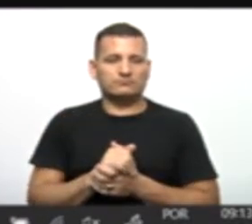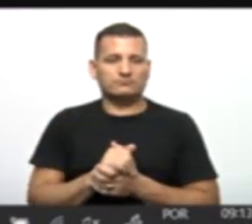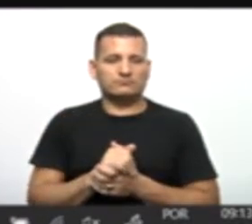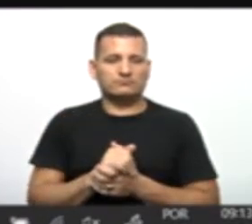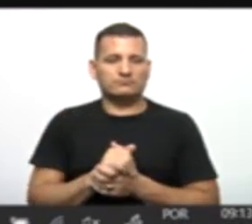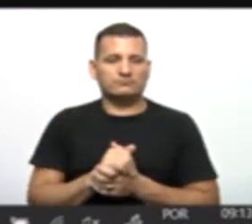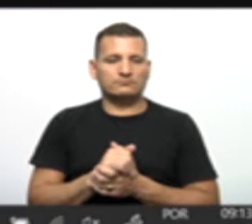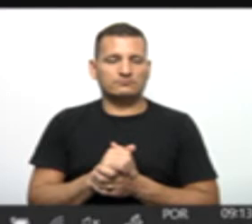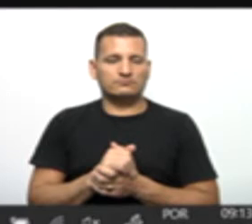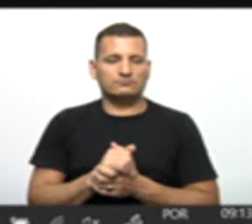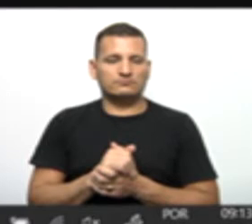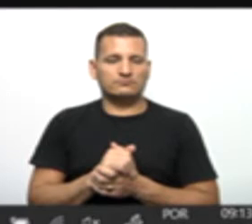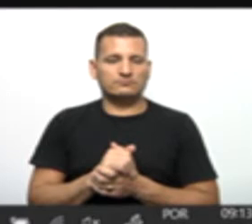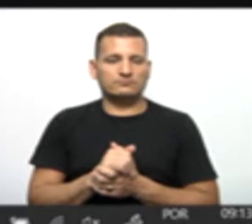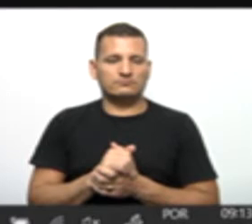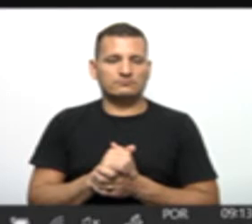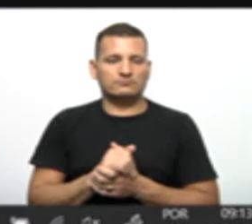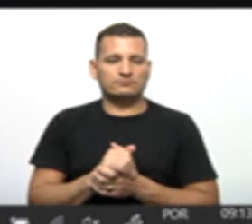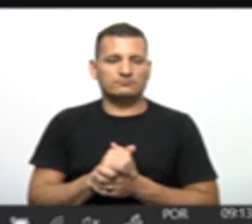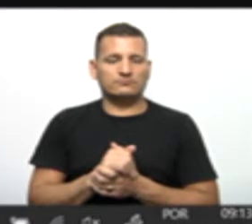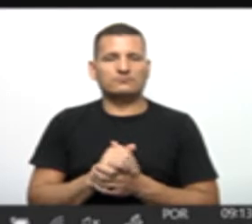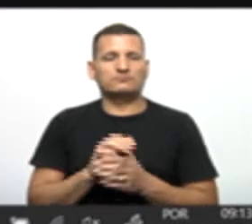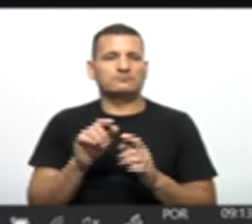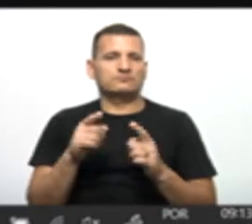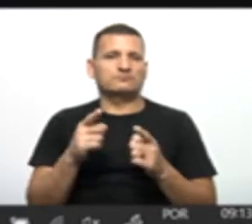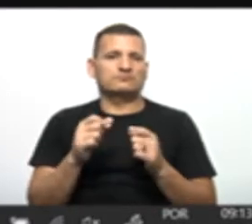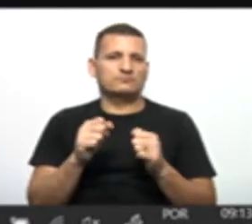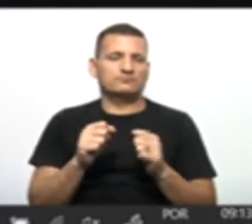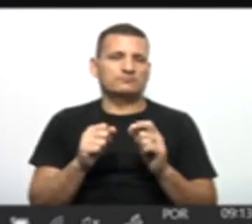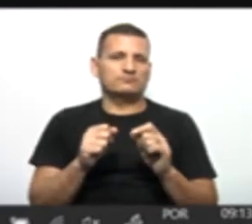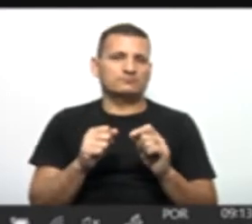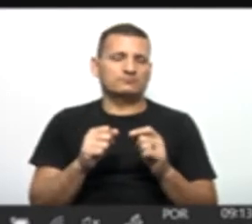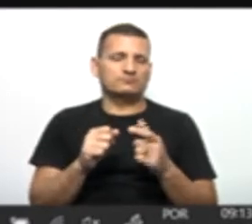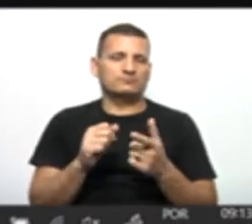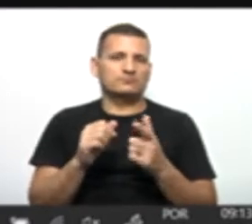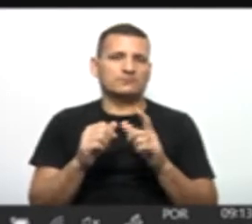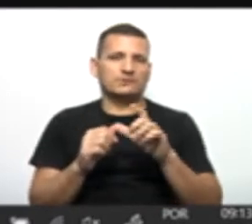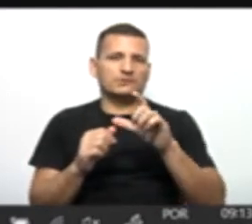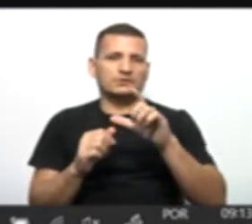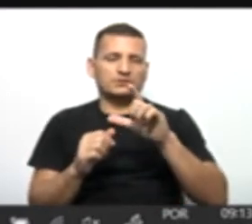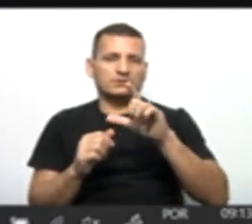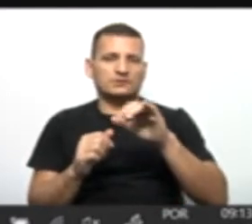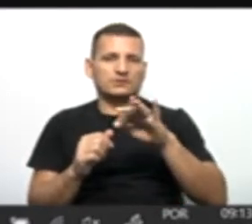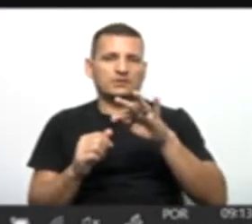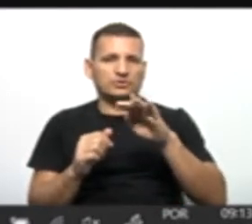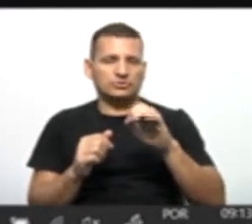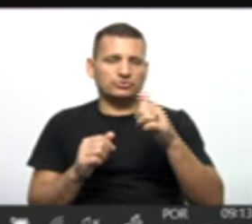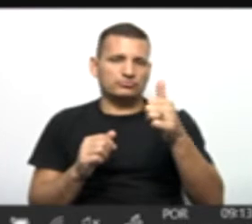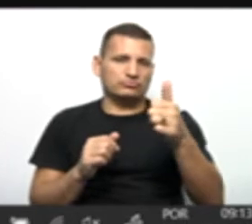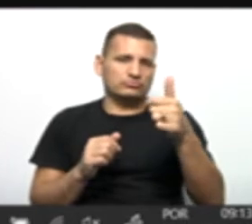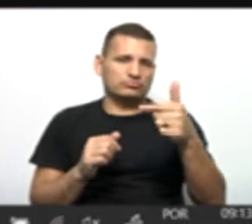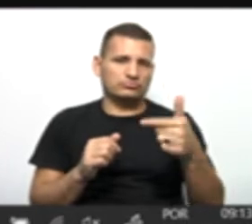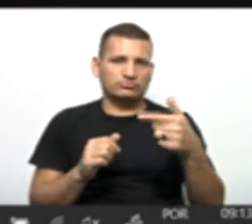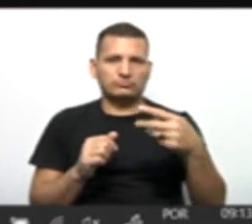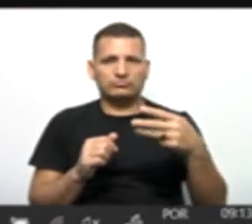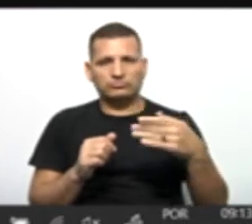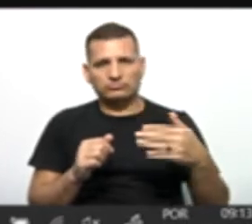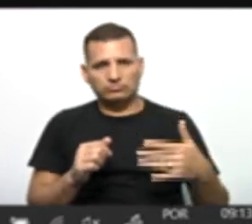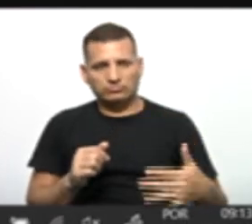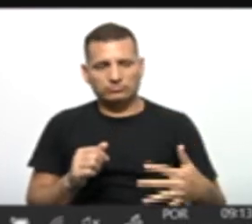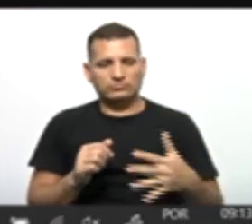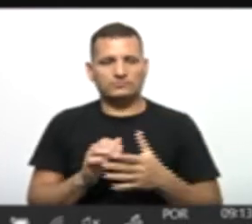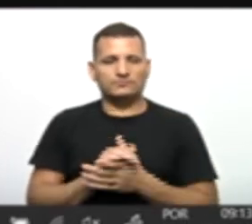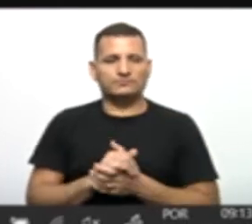Começaria seria o cliente 1, depois o cliente 2, cliente 3, conforme eu fosse cadastrando, esses clientes seriam